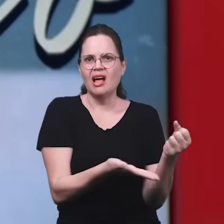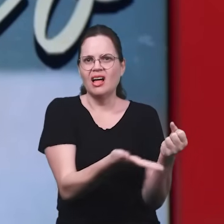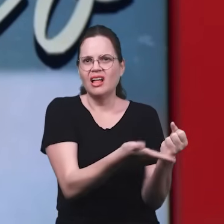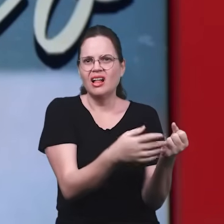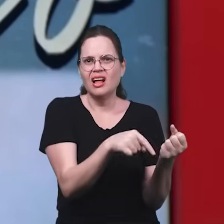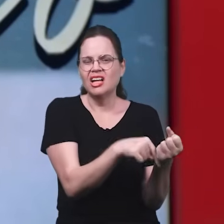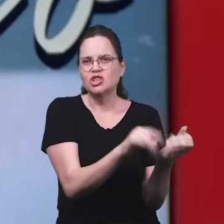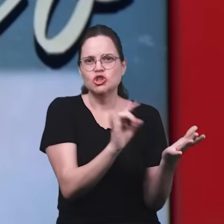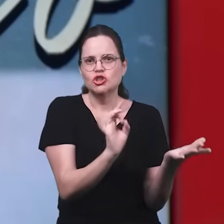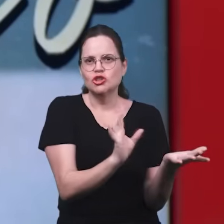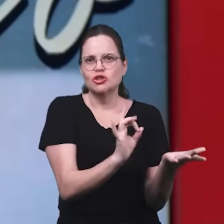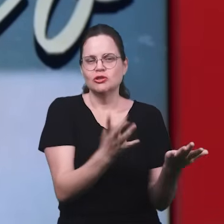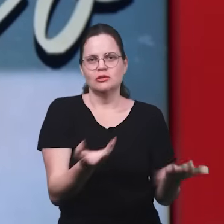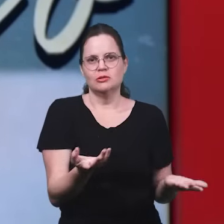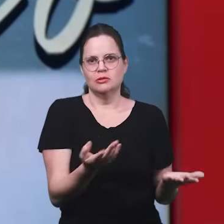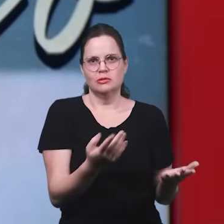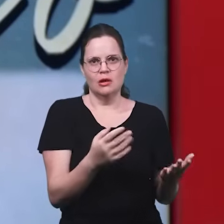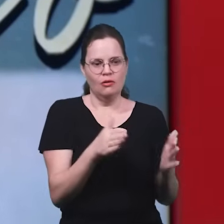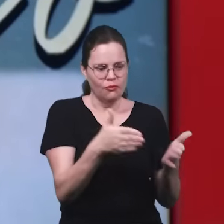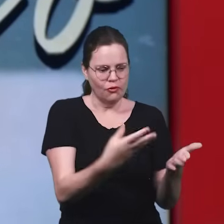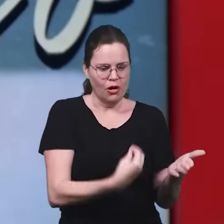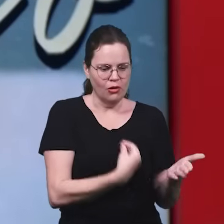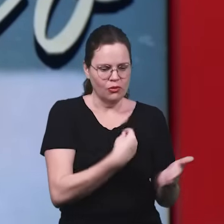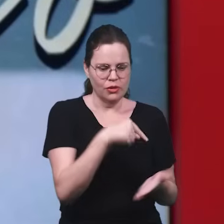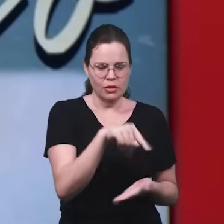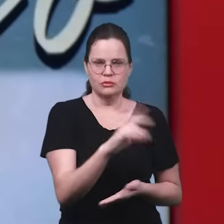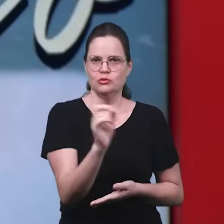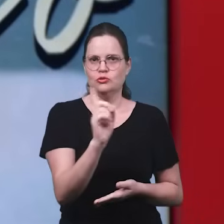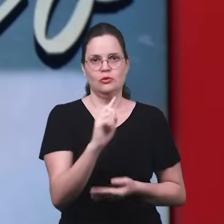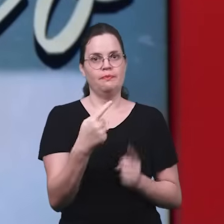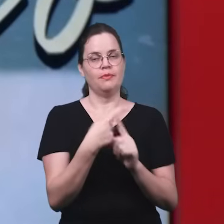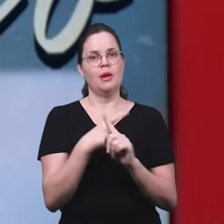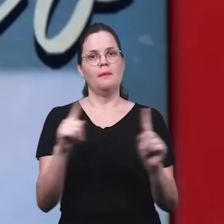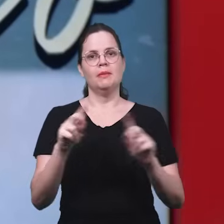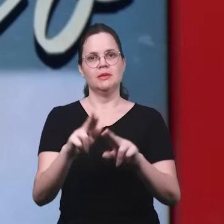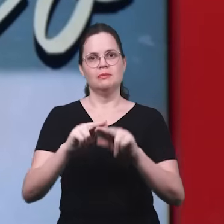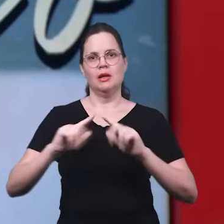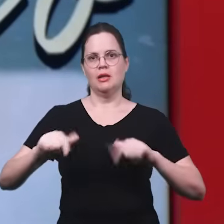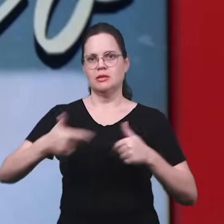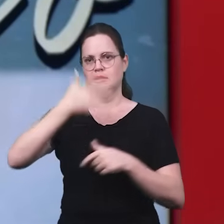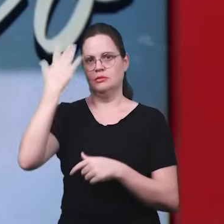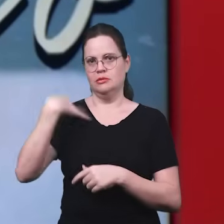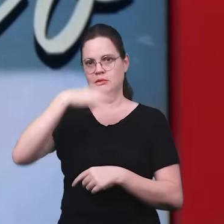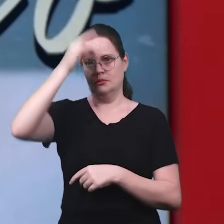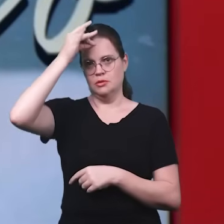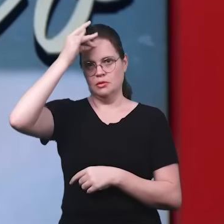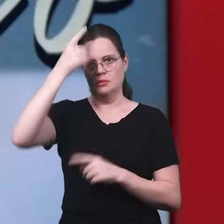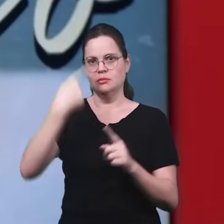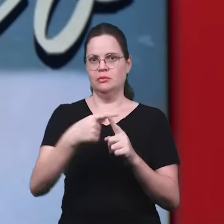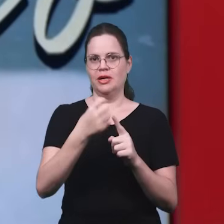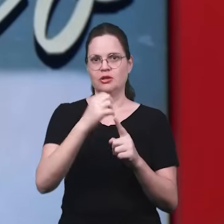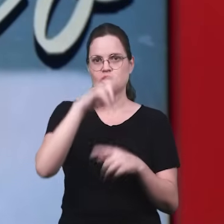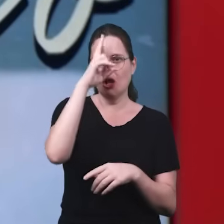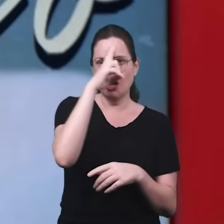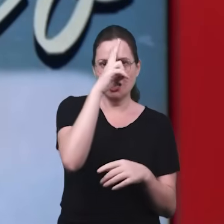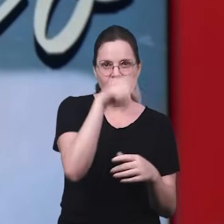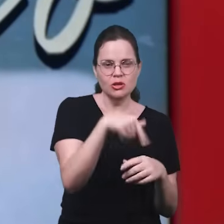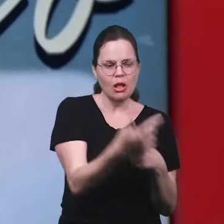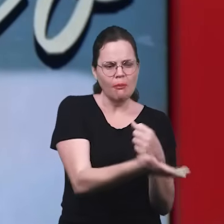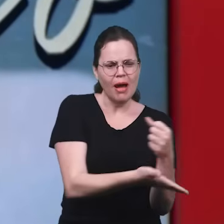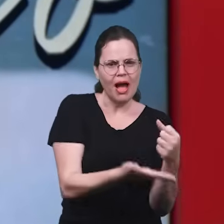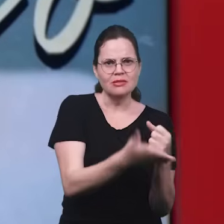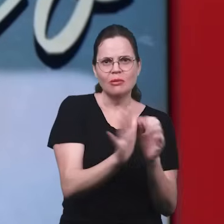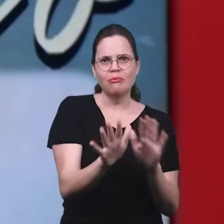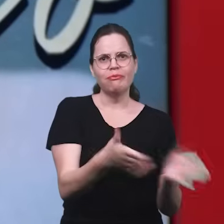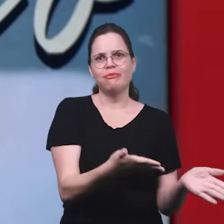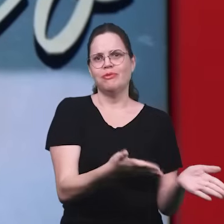leva um conhecimento do homem para essa vida. Não, mas do Espírito, porque a letra mata e o Espírito vivifica. Ou seja, a letra mata por